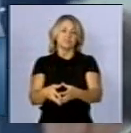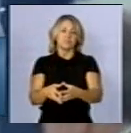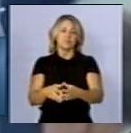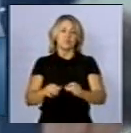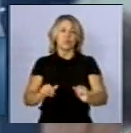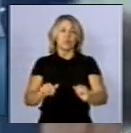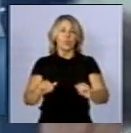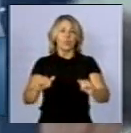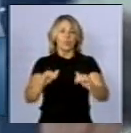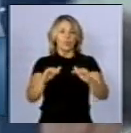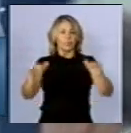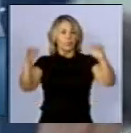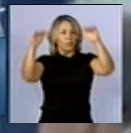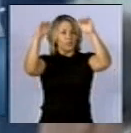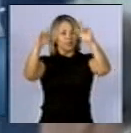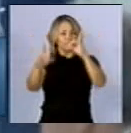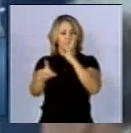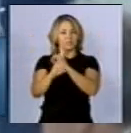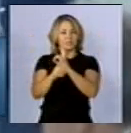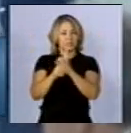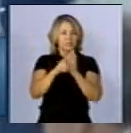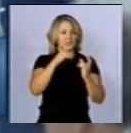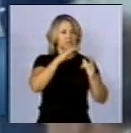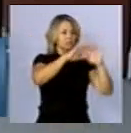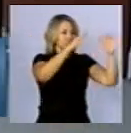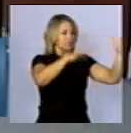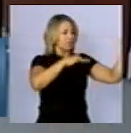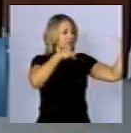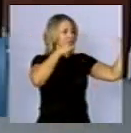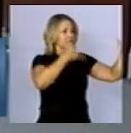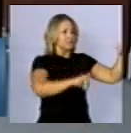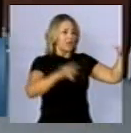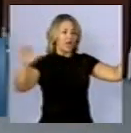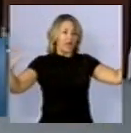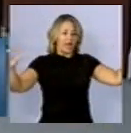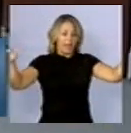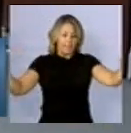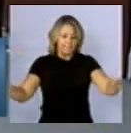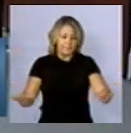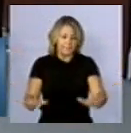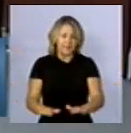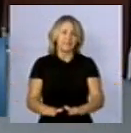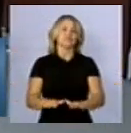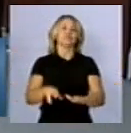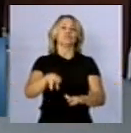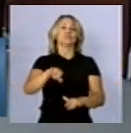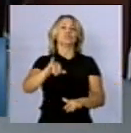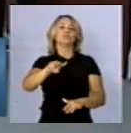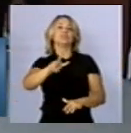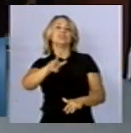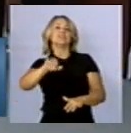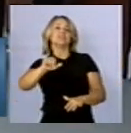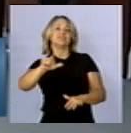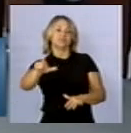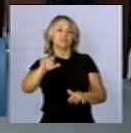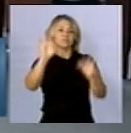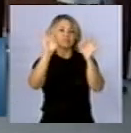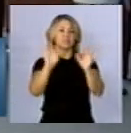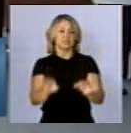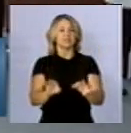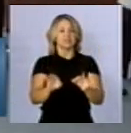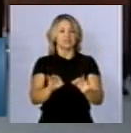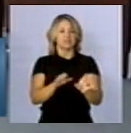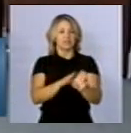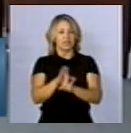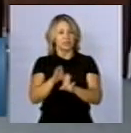localidade no campo eletromagnético estão abaixo dos níveis recomendado pela ignip que foi